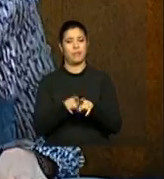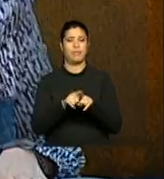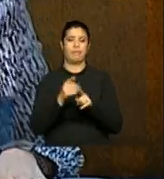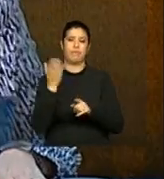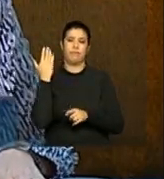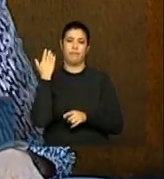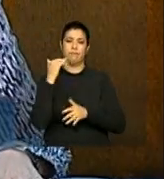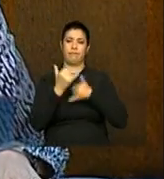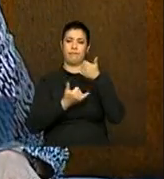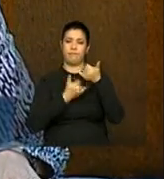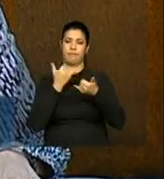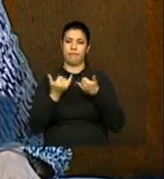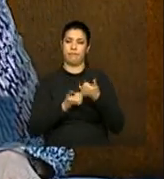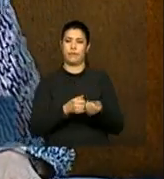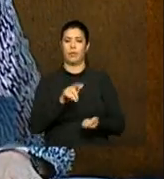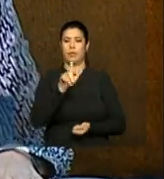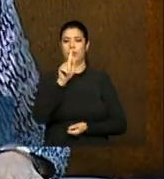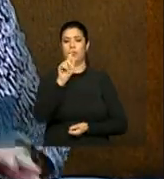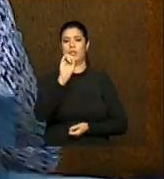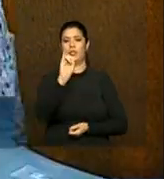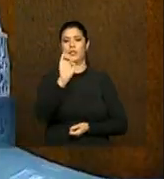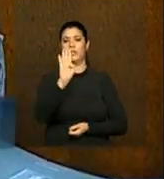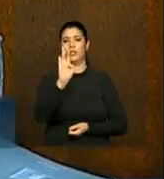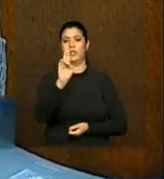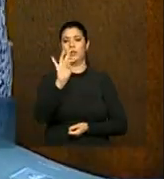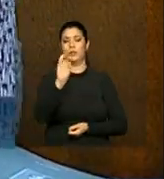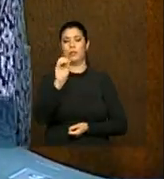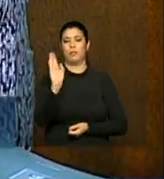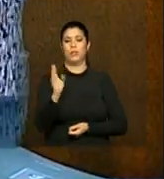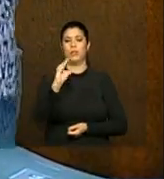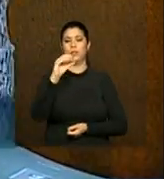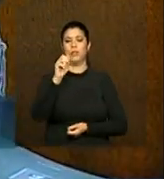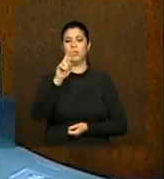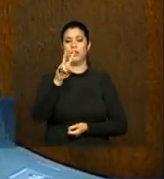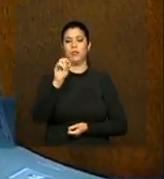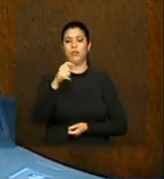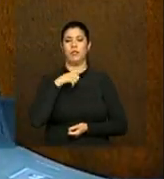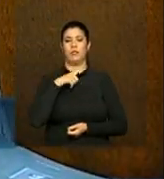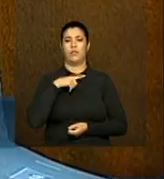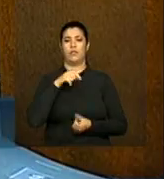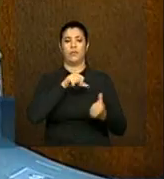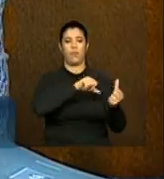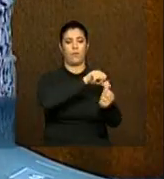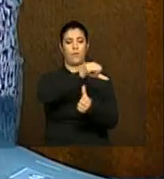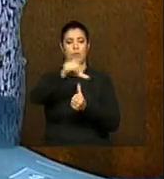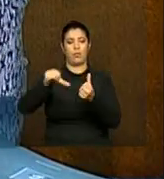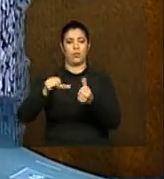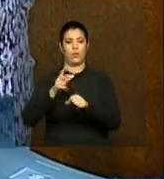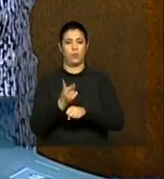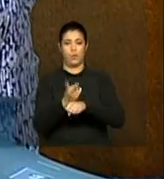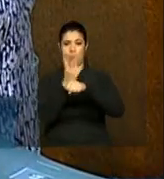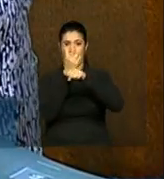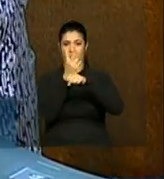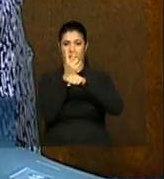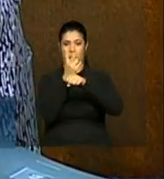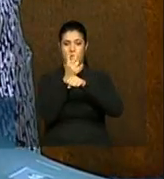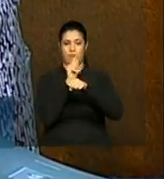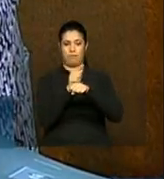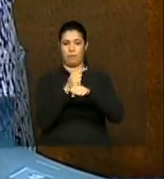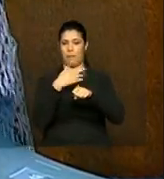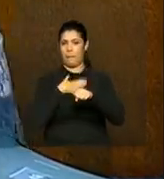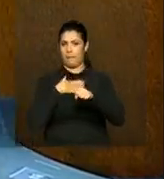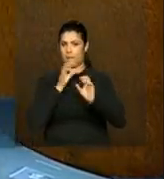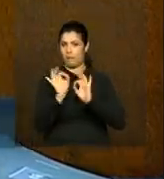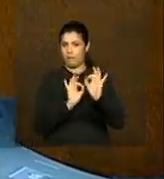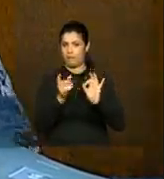brinquei com Gilberto Carvalho que nós vamos fazer rodízio do troféu, porque o troféu não é do planejamento, não é